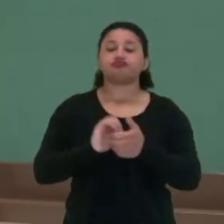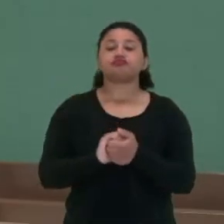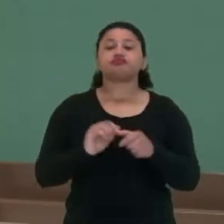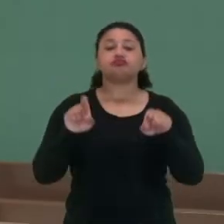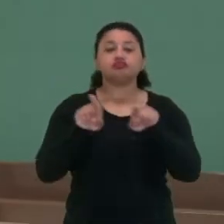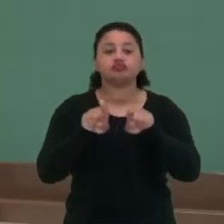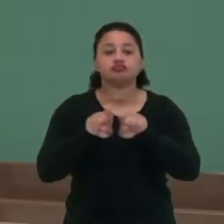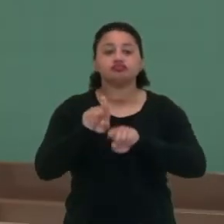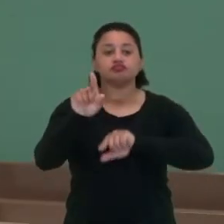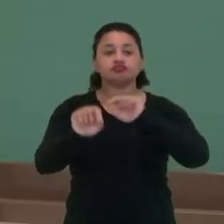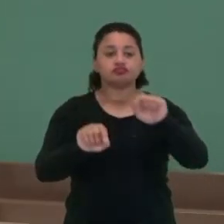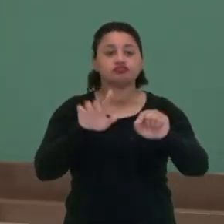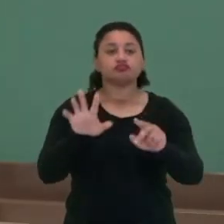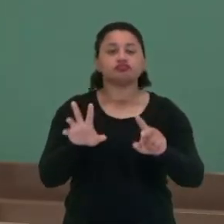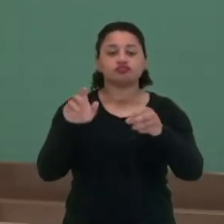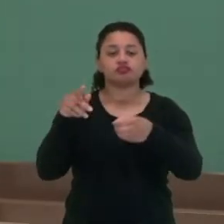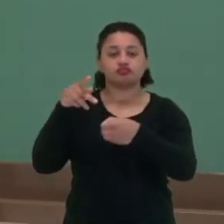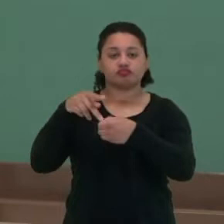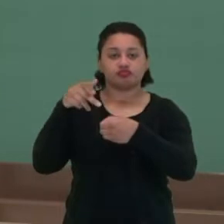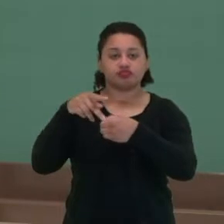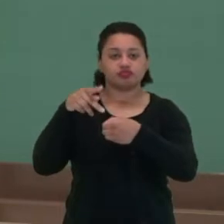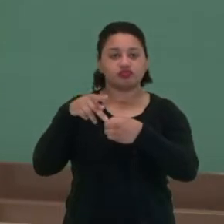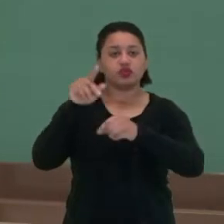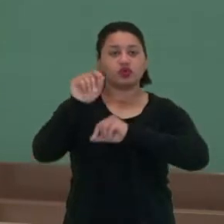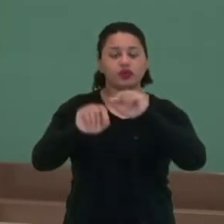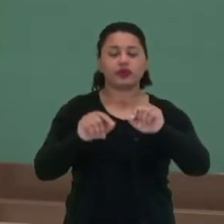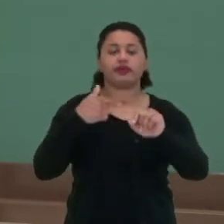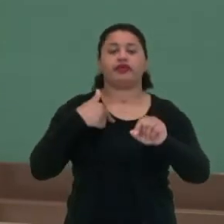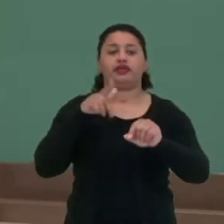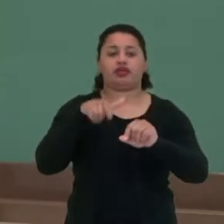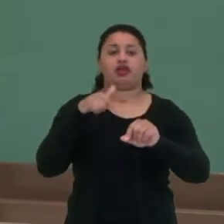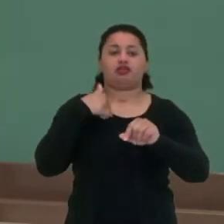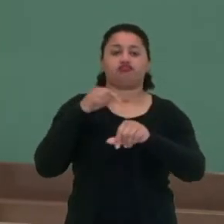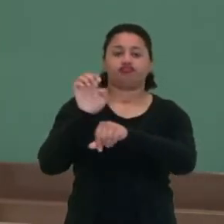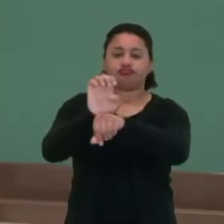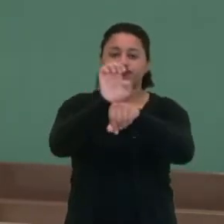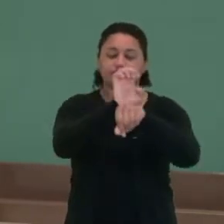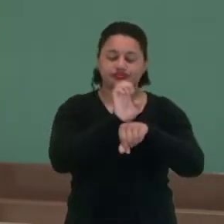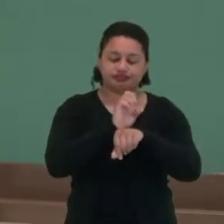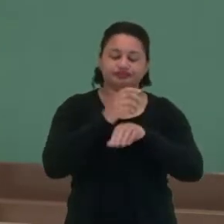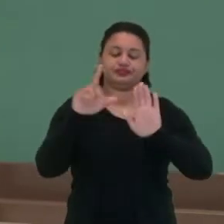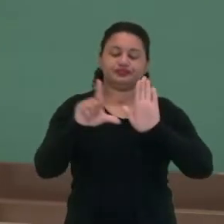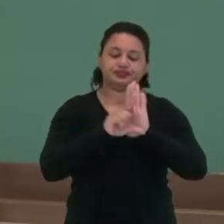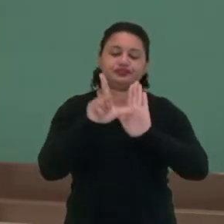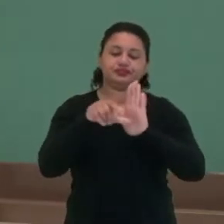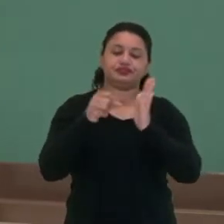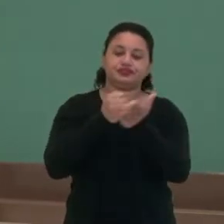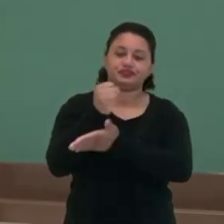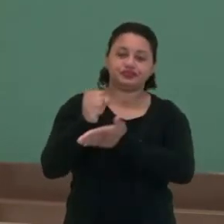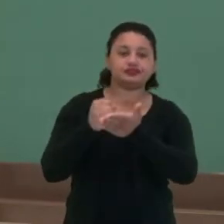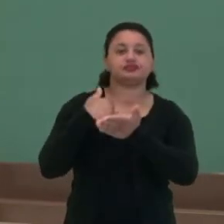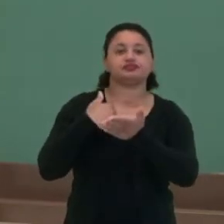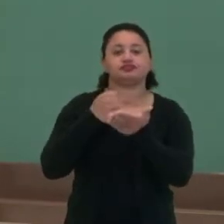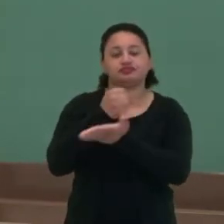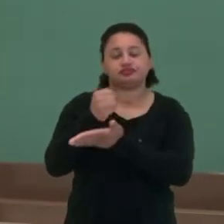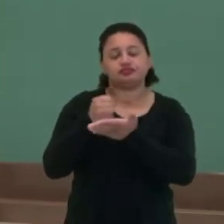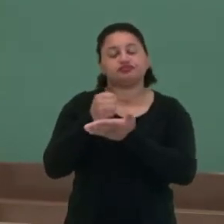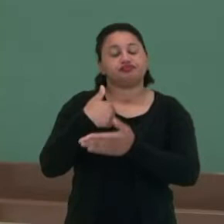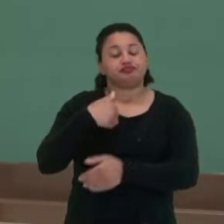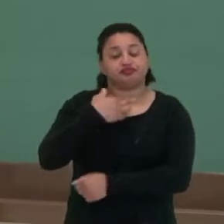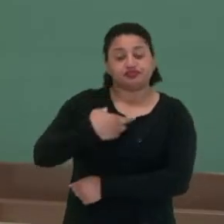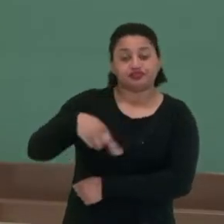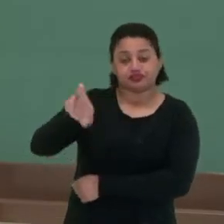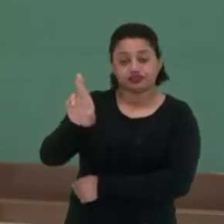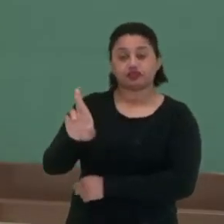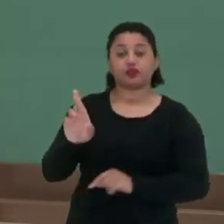gente fala no petróleo e a gente fala em estados cujas leis são pautadas em princípios religiosos,